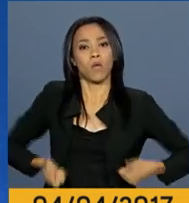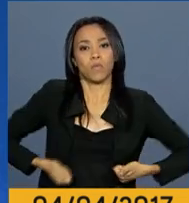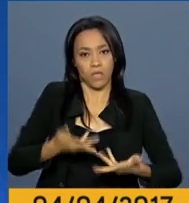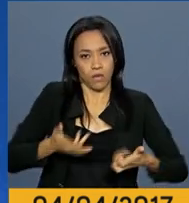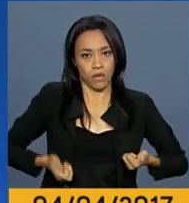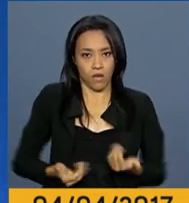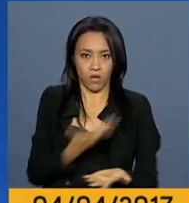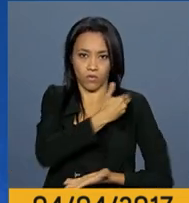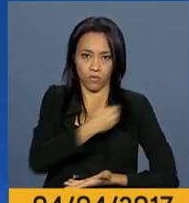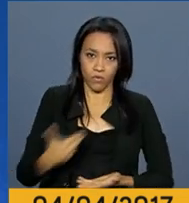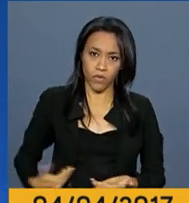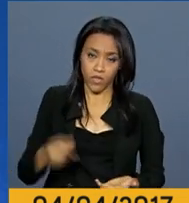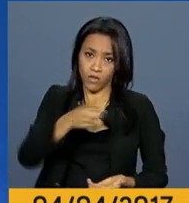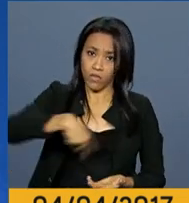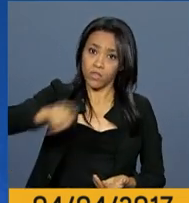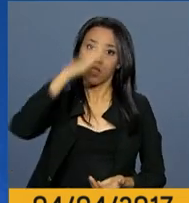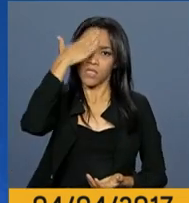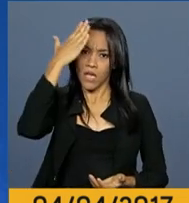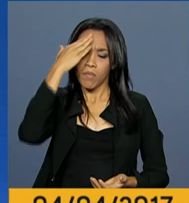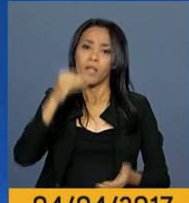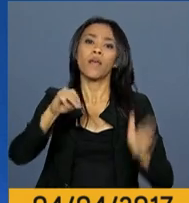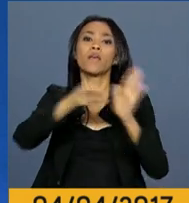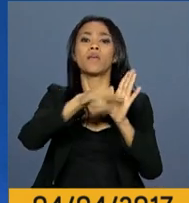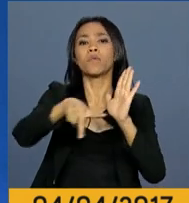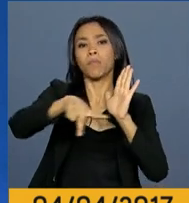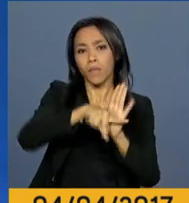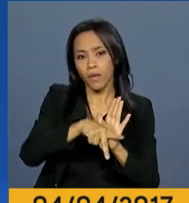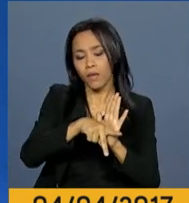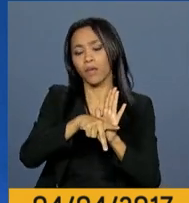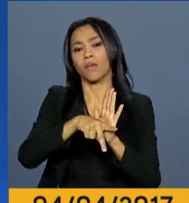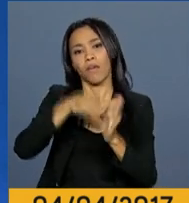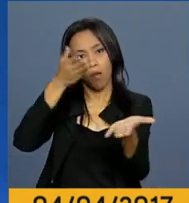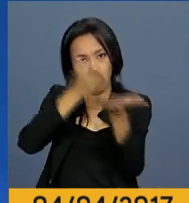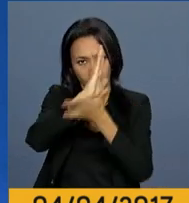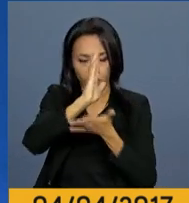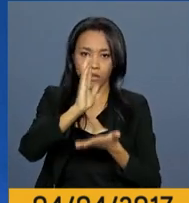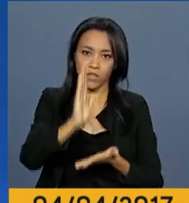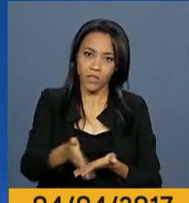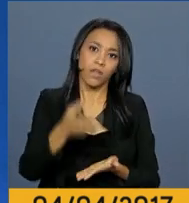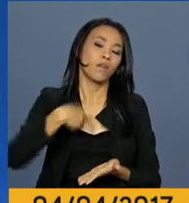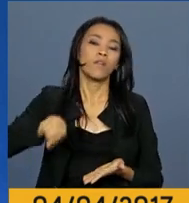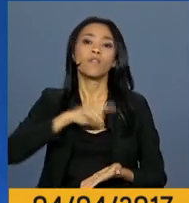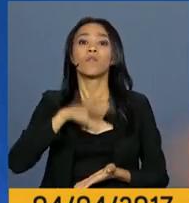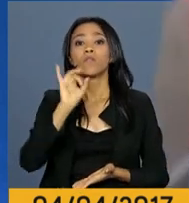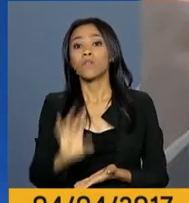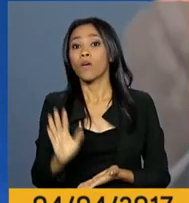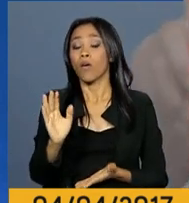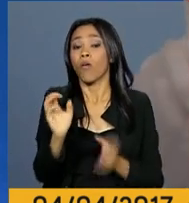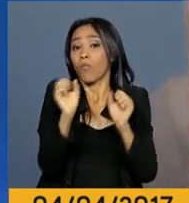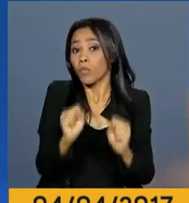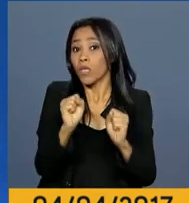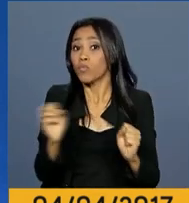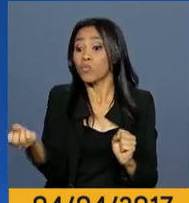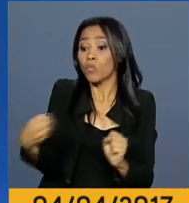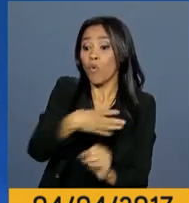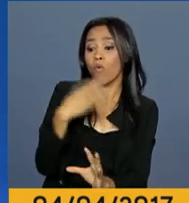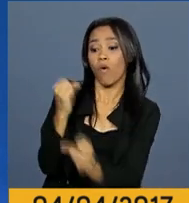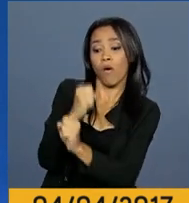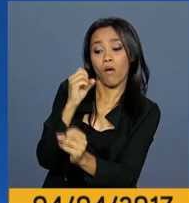públicos. Sabem que, pela emenda constitucional aprovada, nós só podemos fazer um novo orçamento